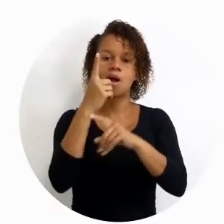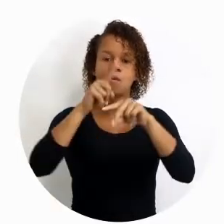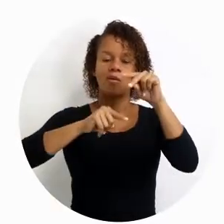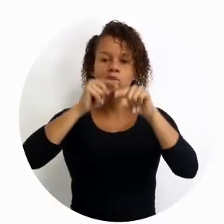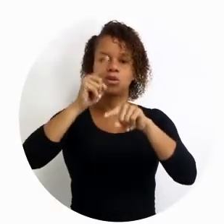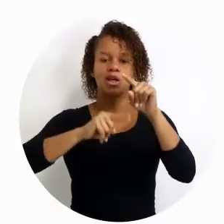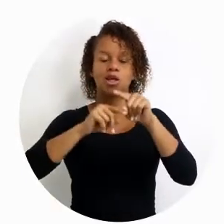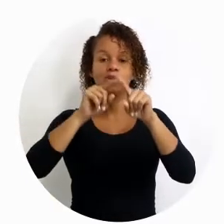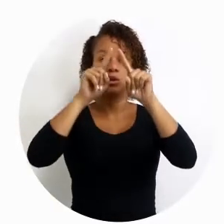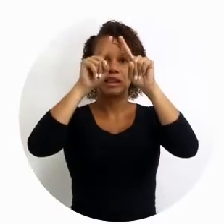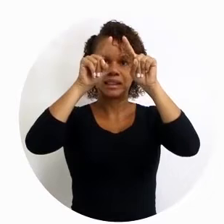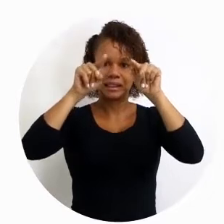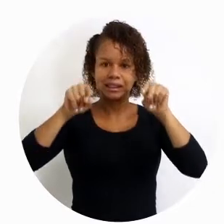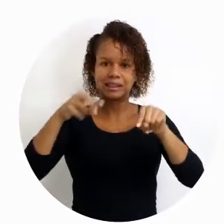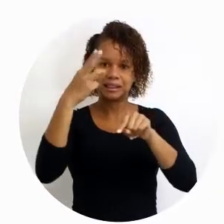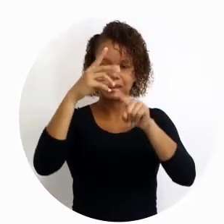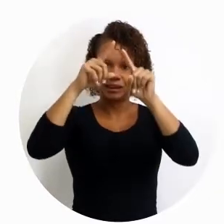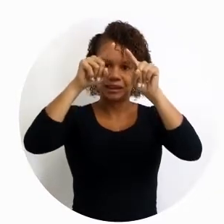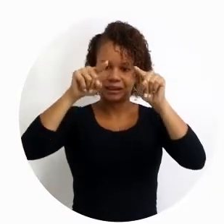objeto tridimensional.